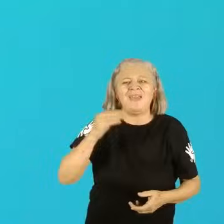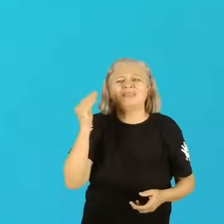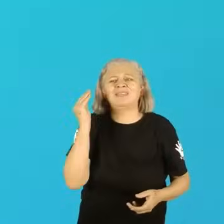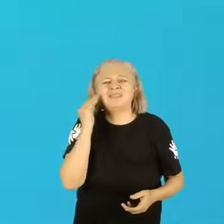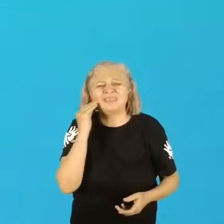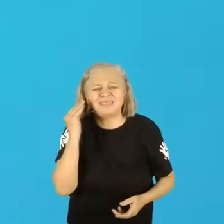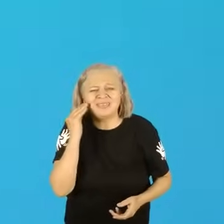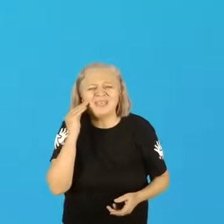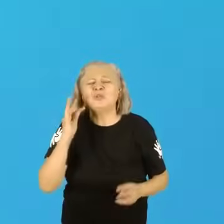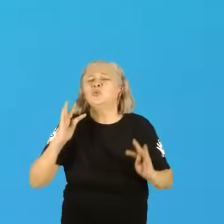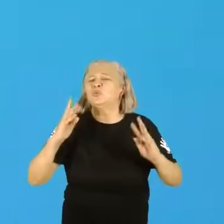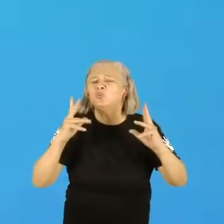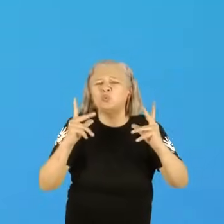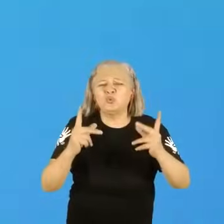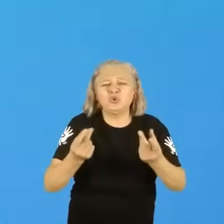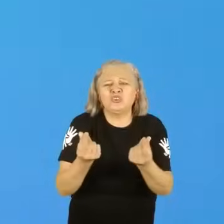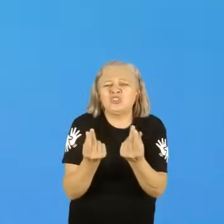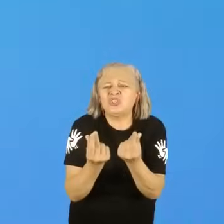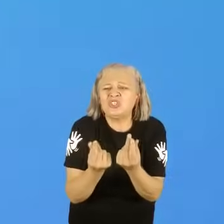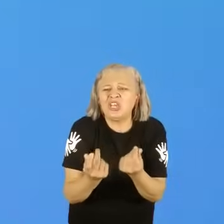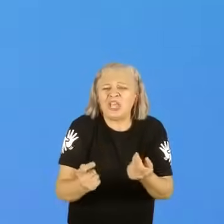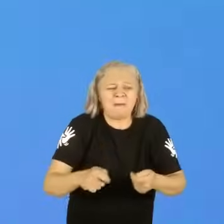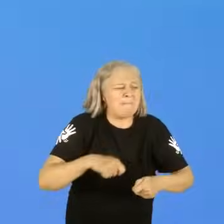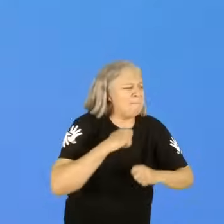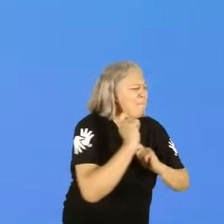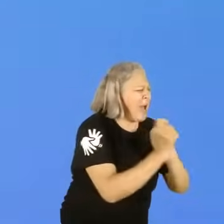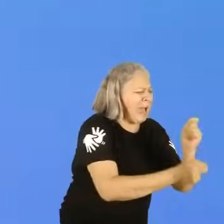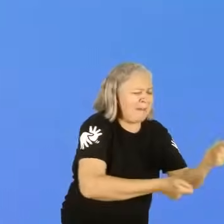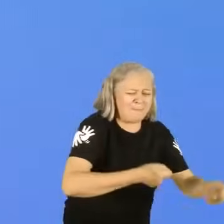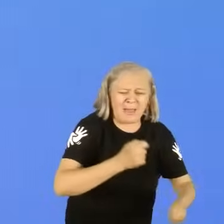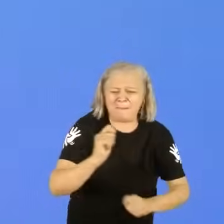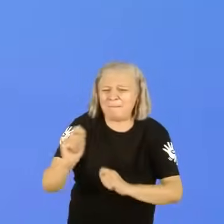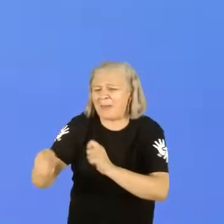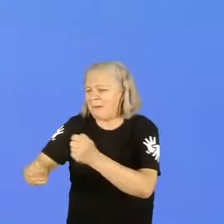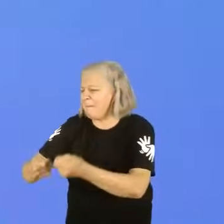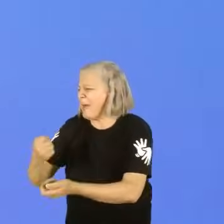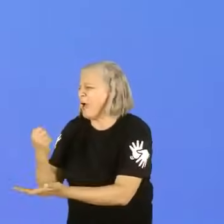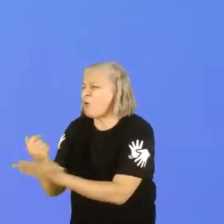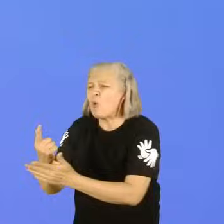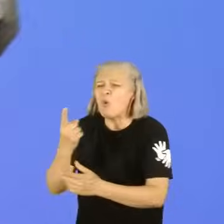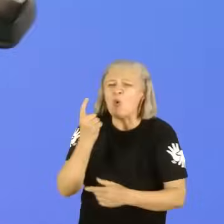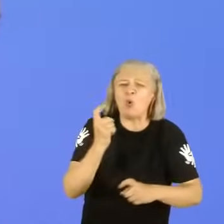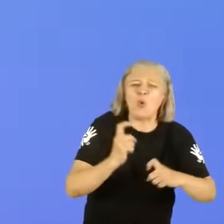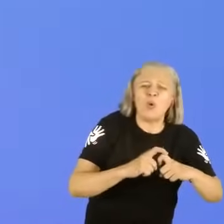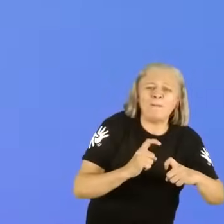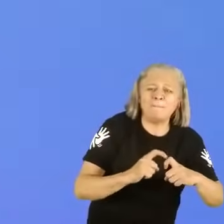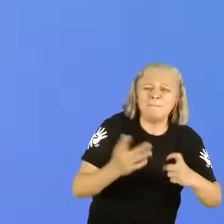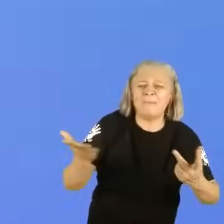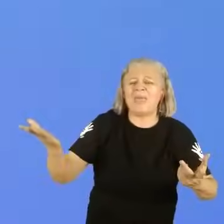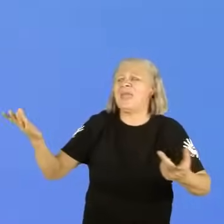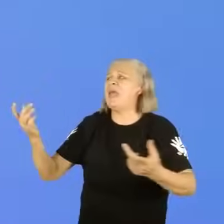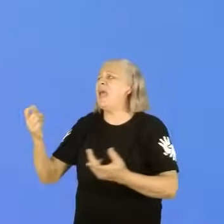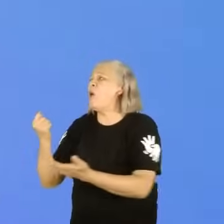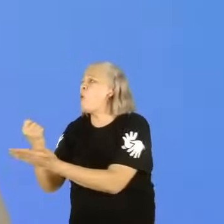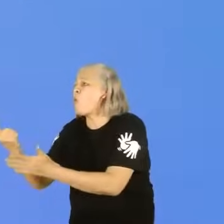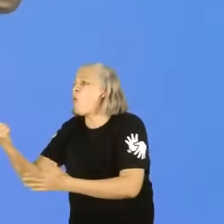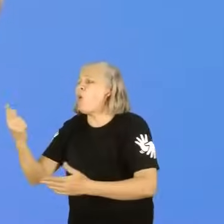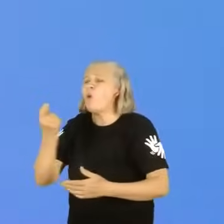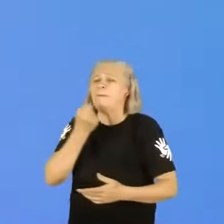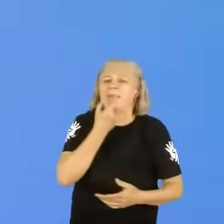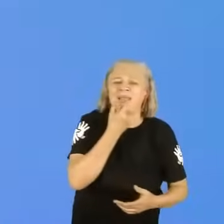O dinheiro que ela se apegava, já não tinha. E às vezes, preste atenção no que eu vou te dizer,